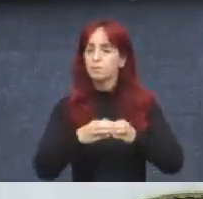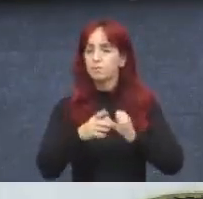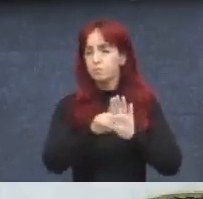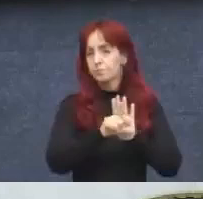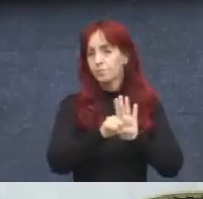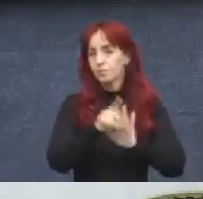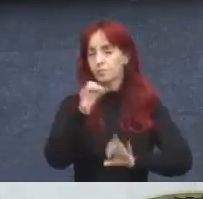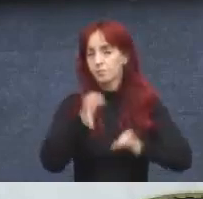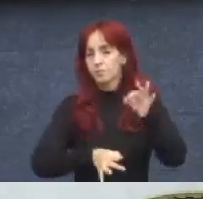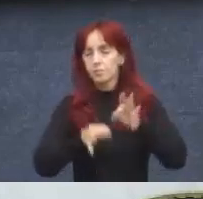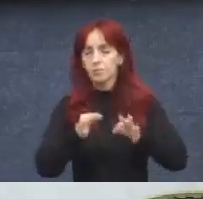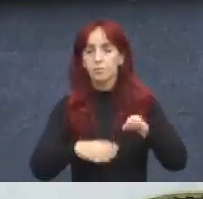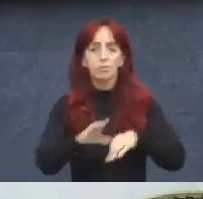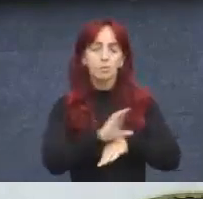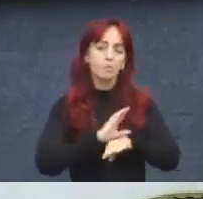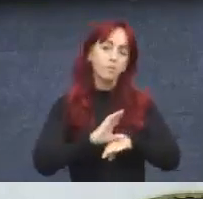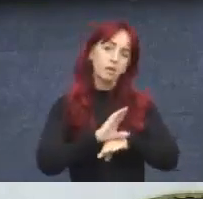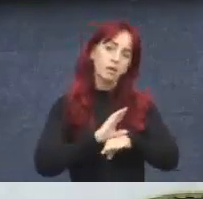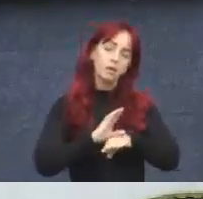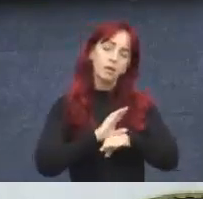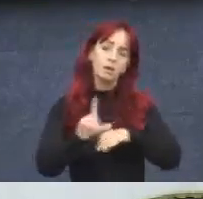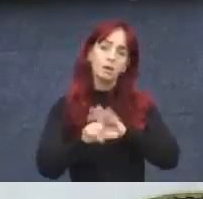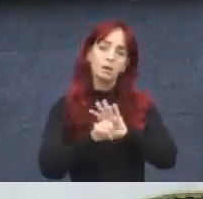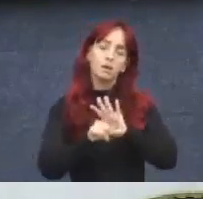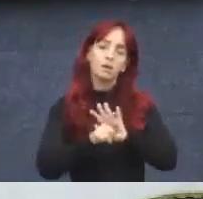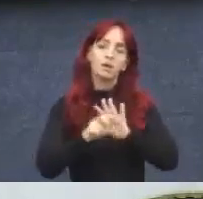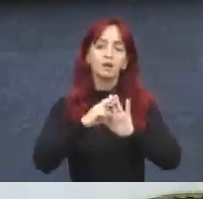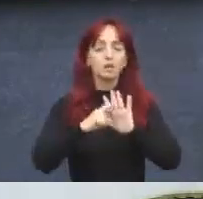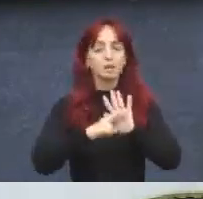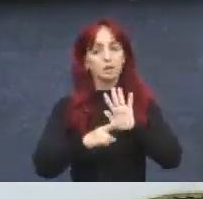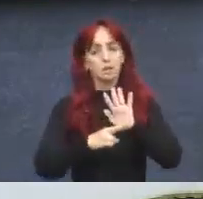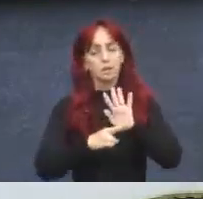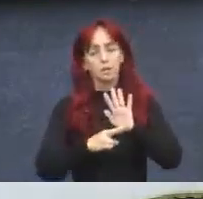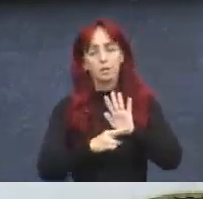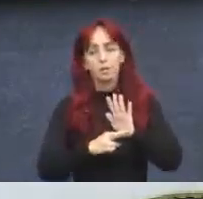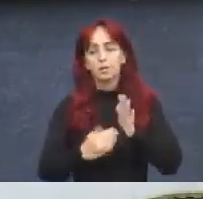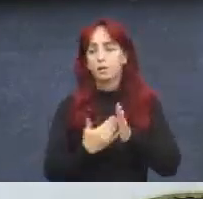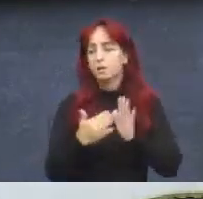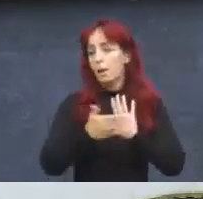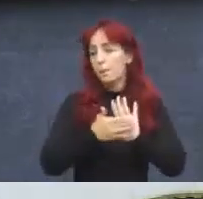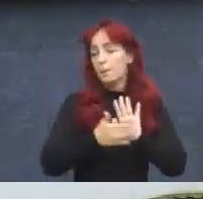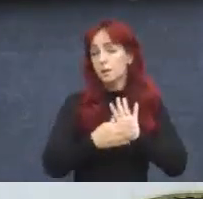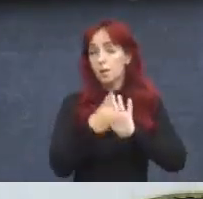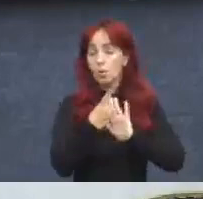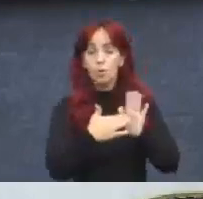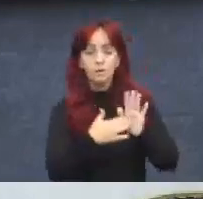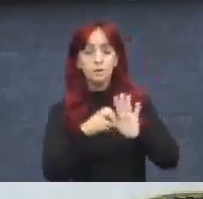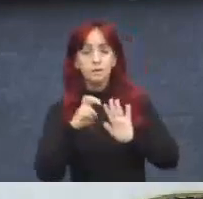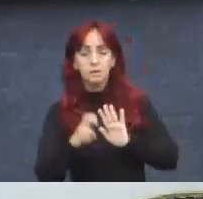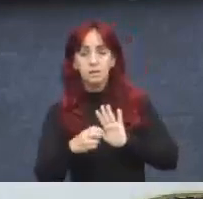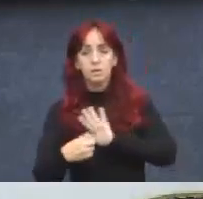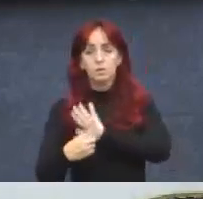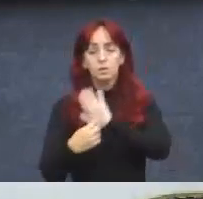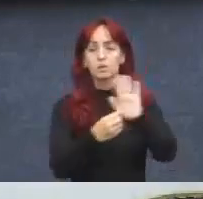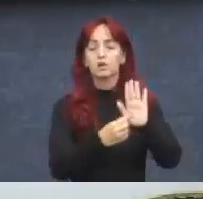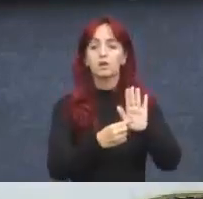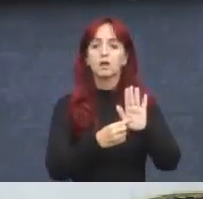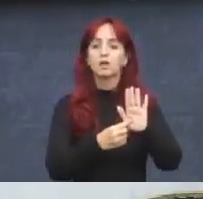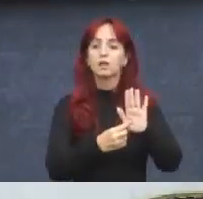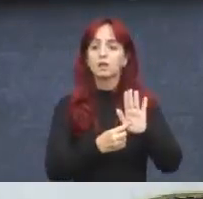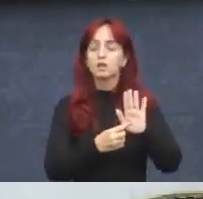Legislação e Justiça, pela constitucionalidade, legalidade e regimentalidade das emendas 1 a 5, com apresentação de